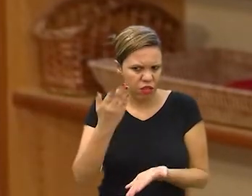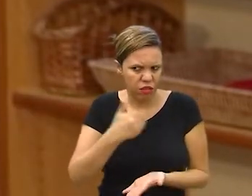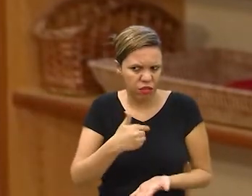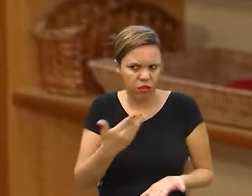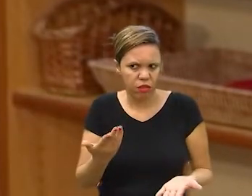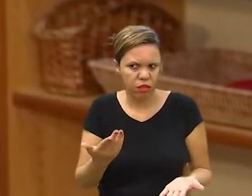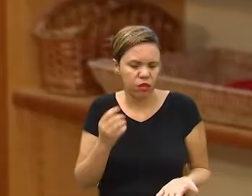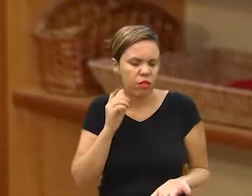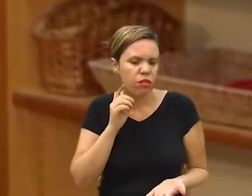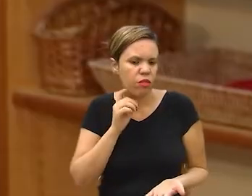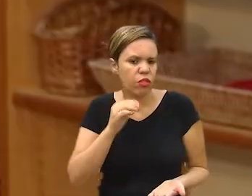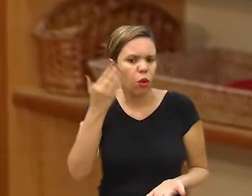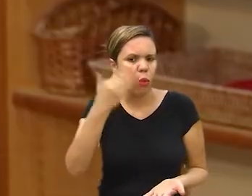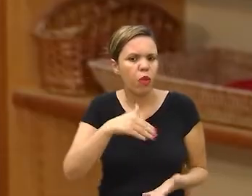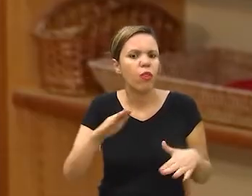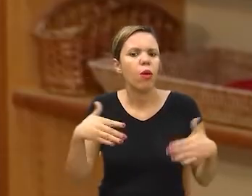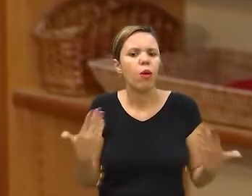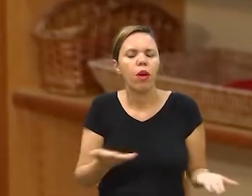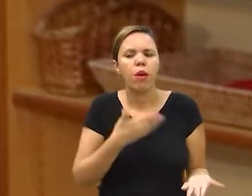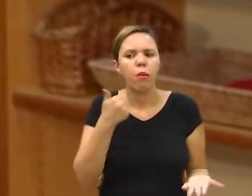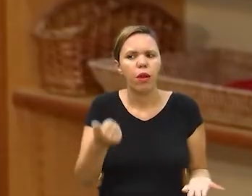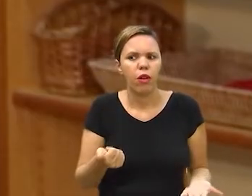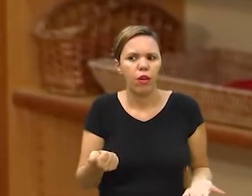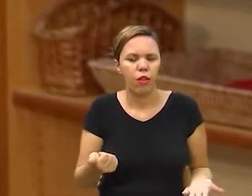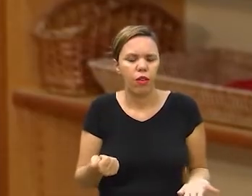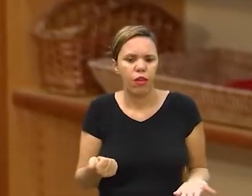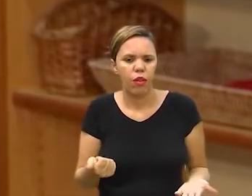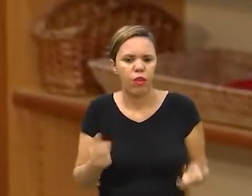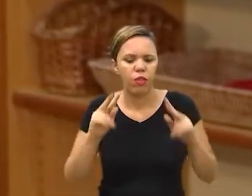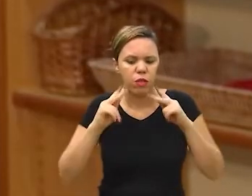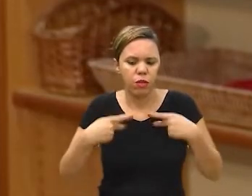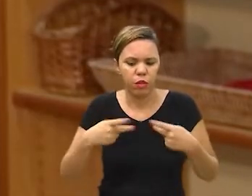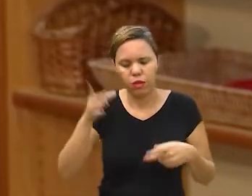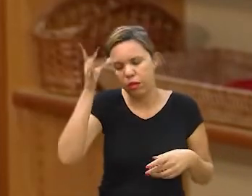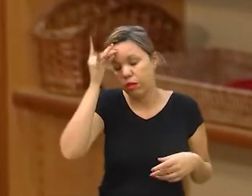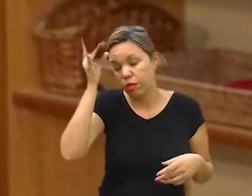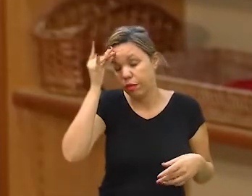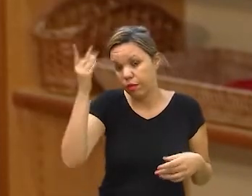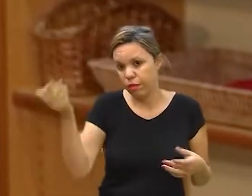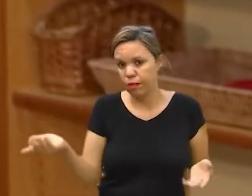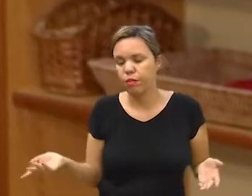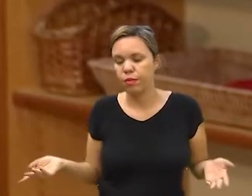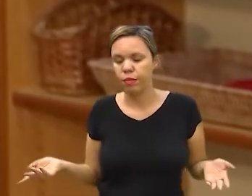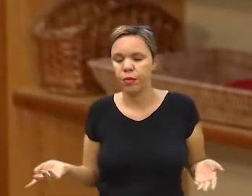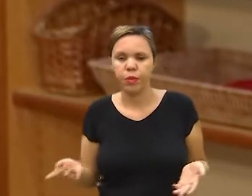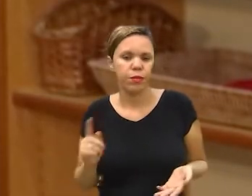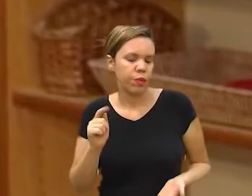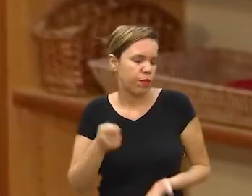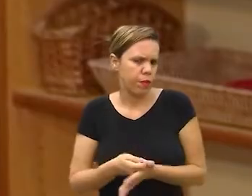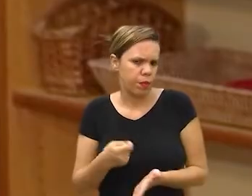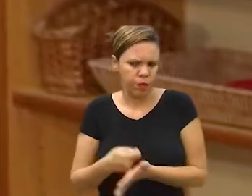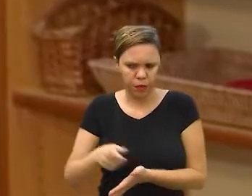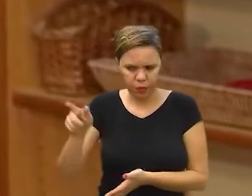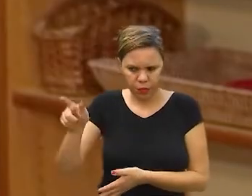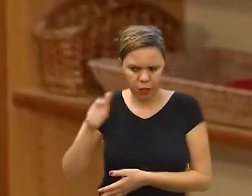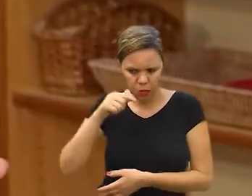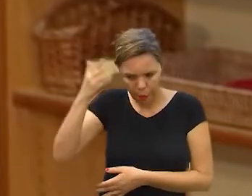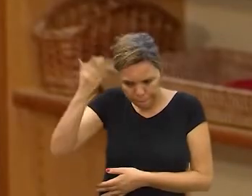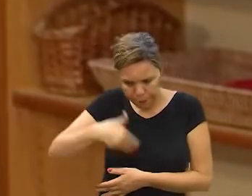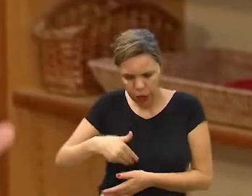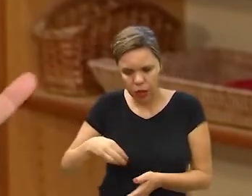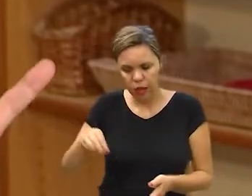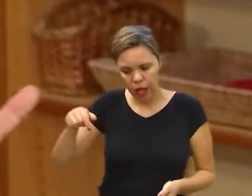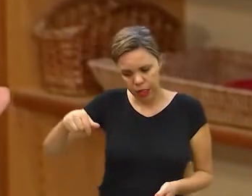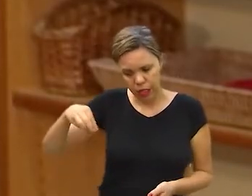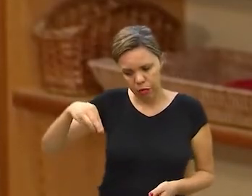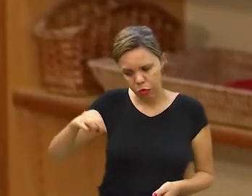que comprovam qual é a melhor forma de um ser humano aprender, né? E a determinação dela era provar que o método